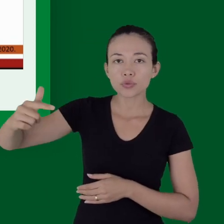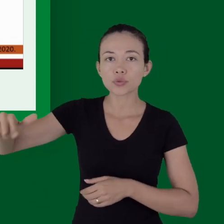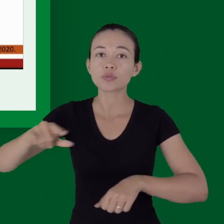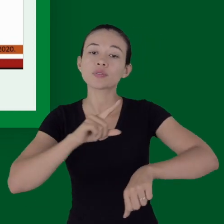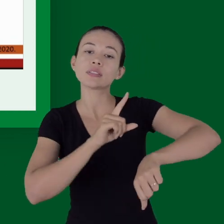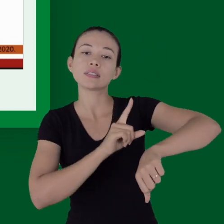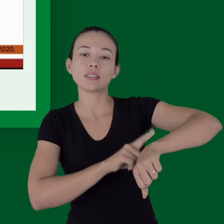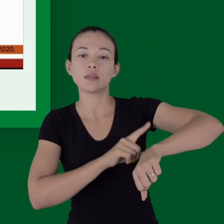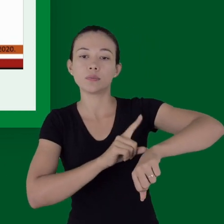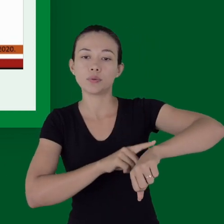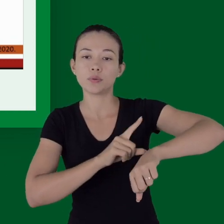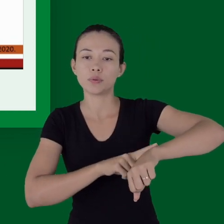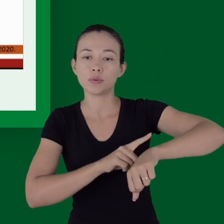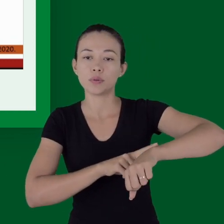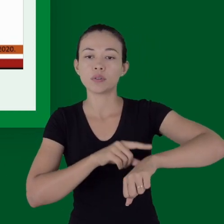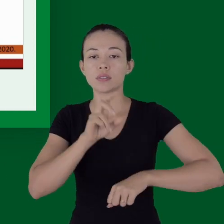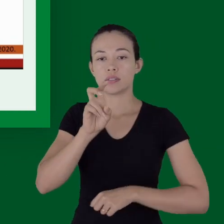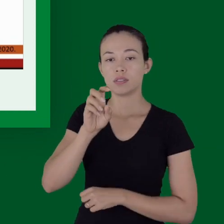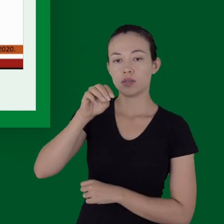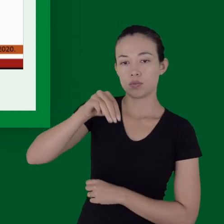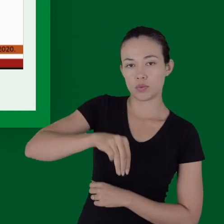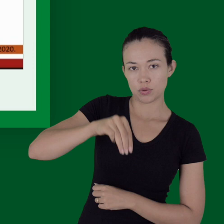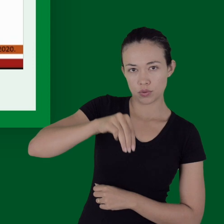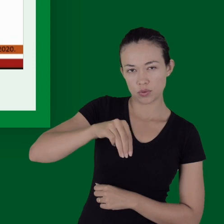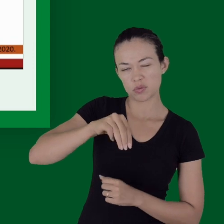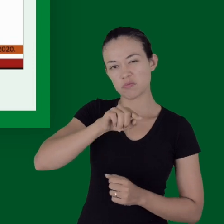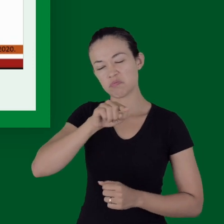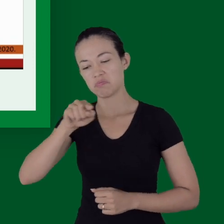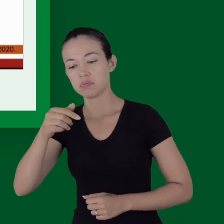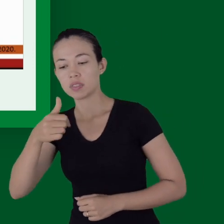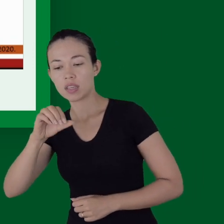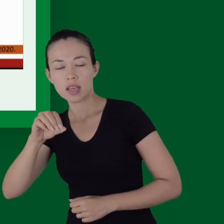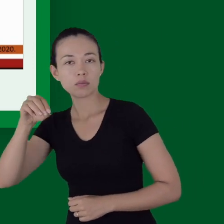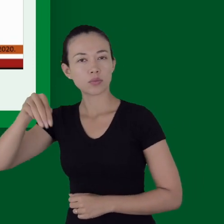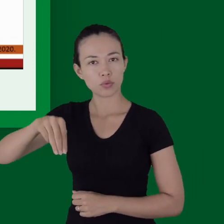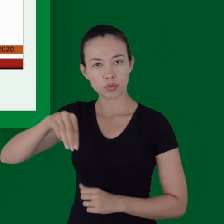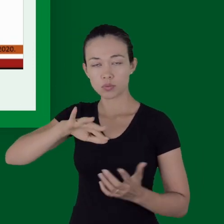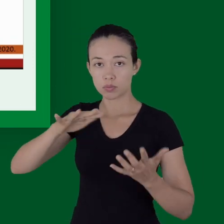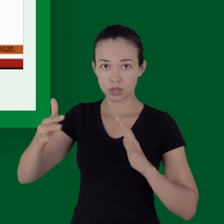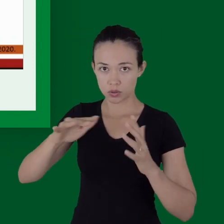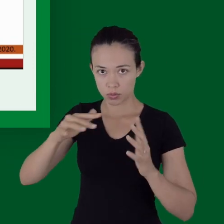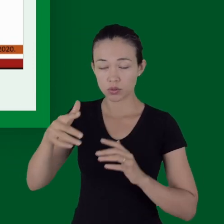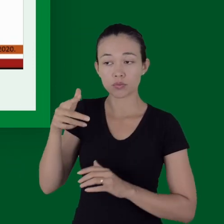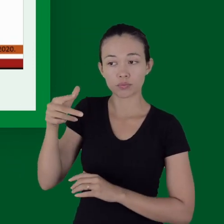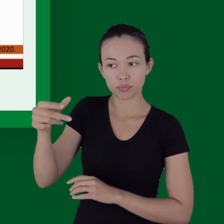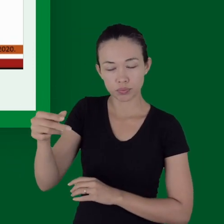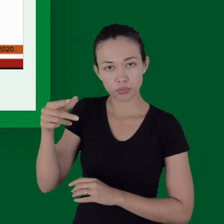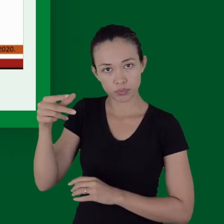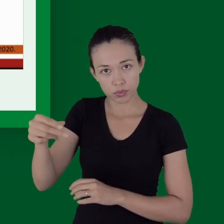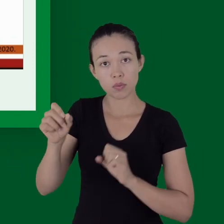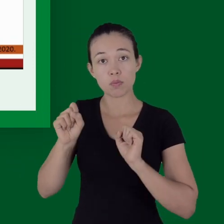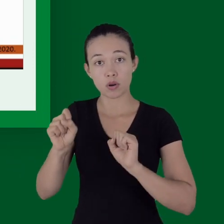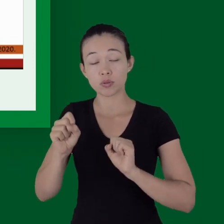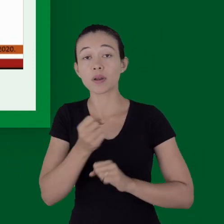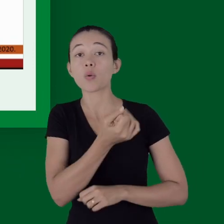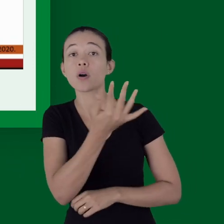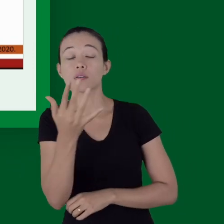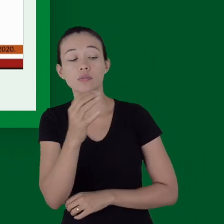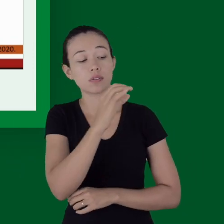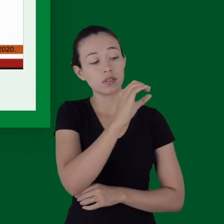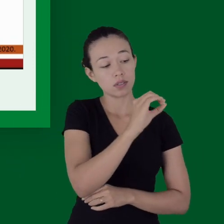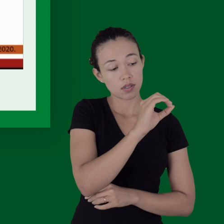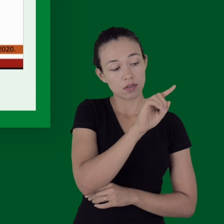metade da dose inicial, que é 0,5 a 0,75, até chegar a uma dose cumulativa total de 3 mg por